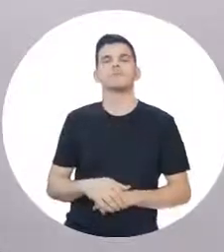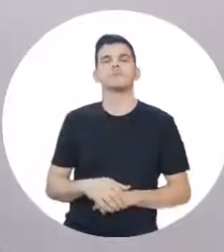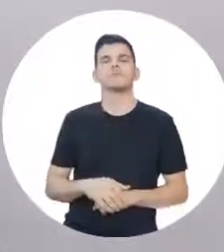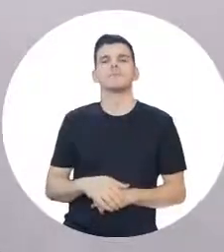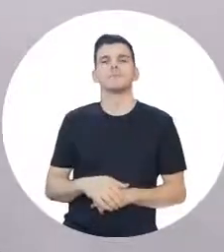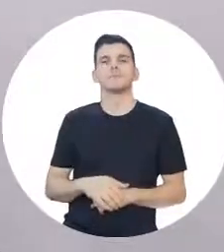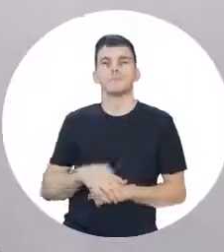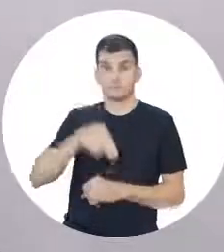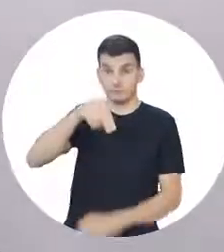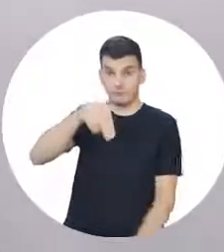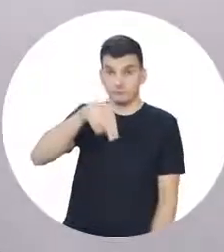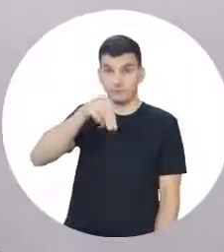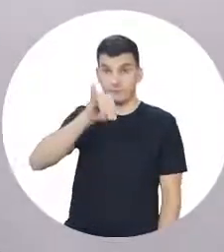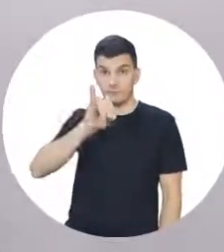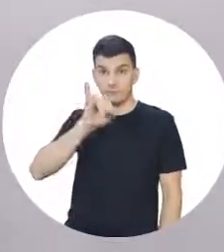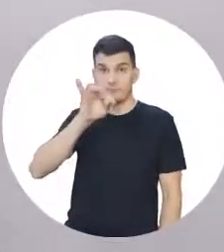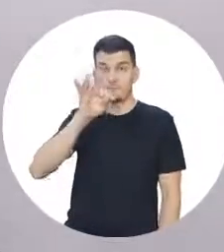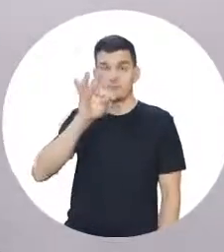Nitrogênio com oso,